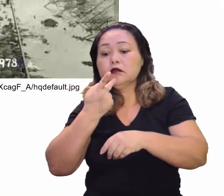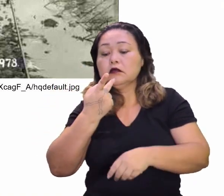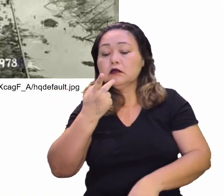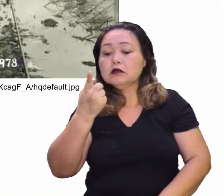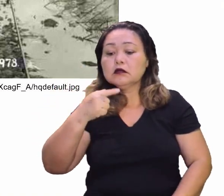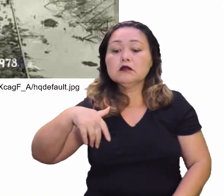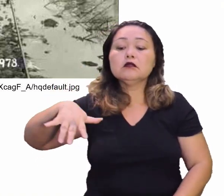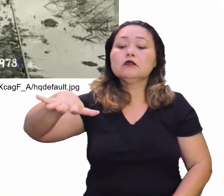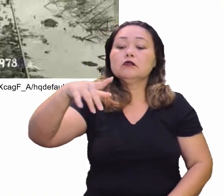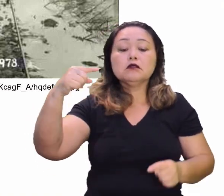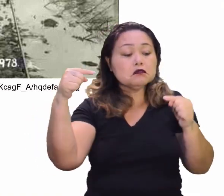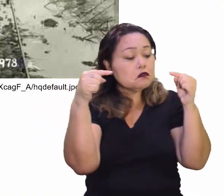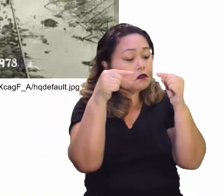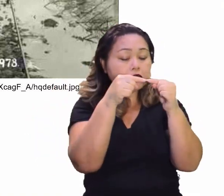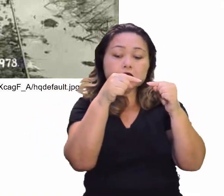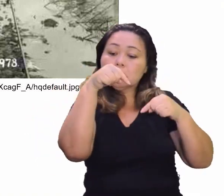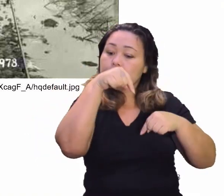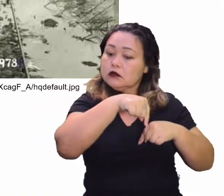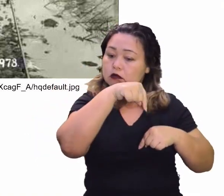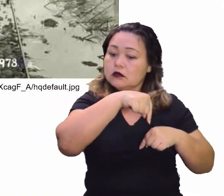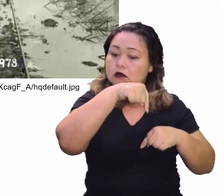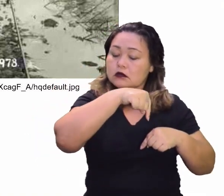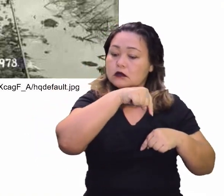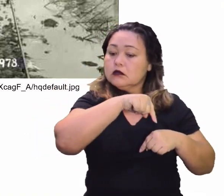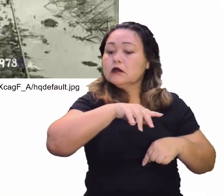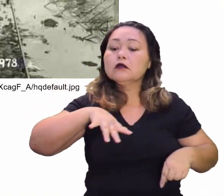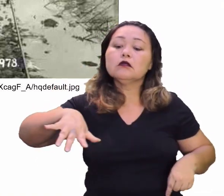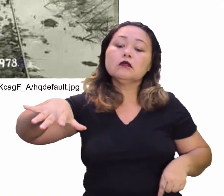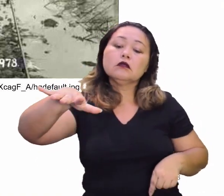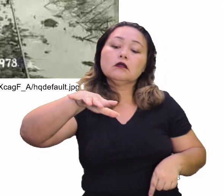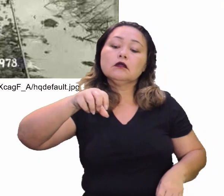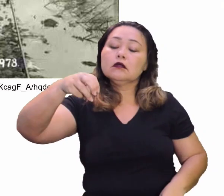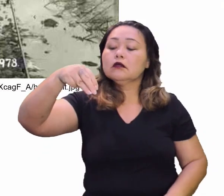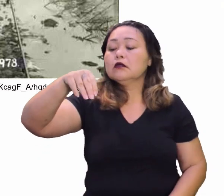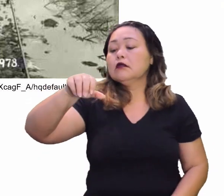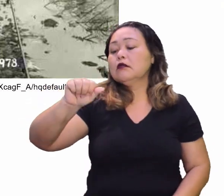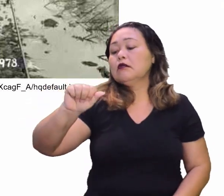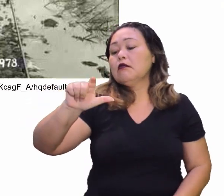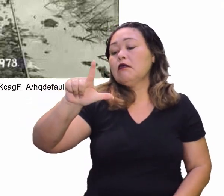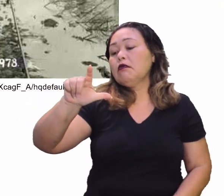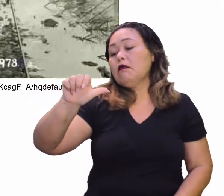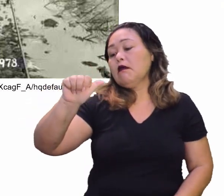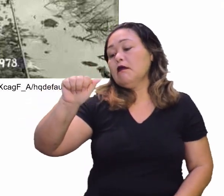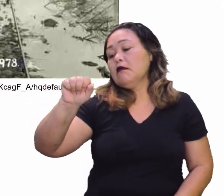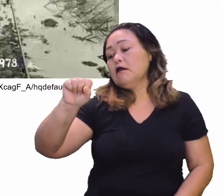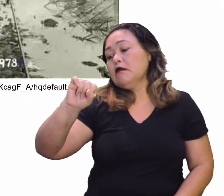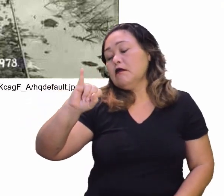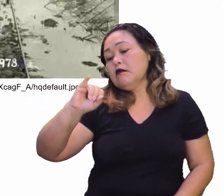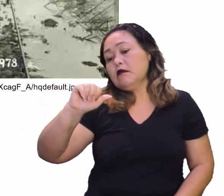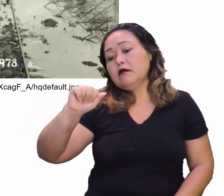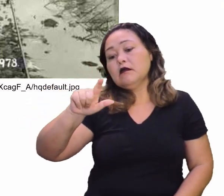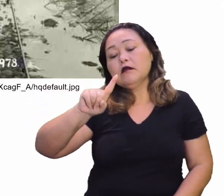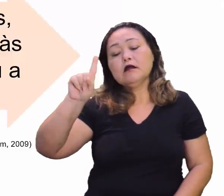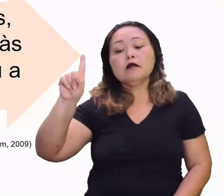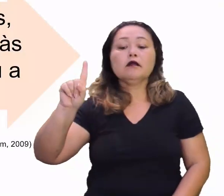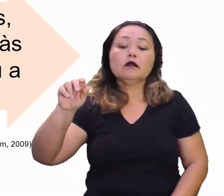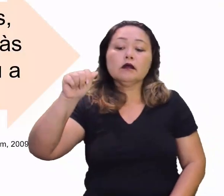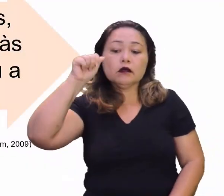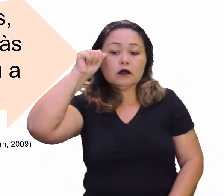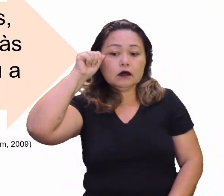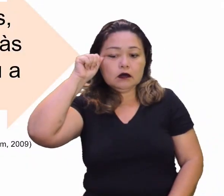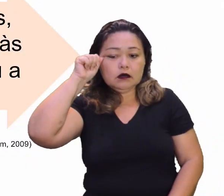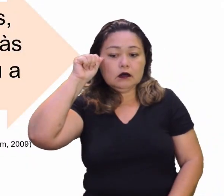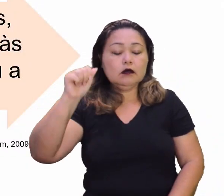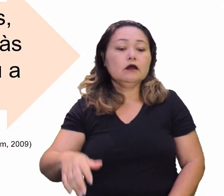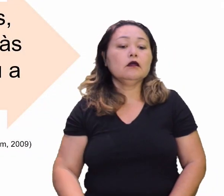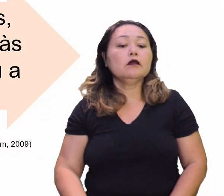climatologicamente falando muito idêntica à Amazônia, que é a região ali da Malásia, na Ásia. Exato, lá no Sudeste Asiático, né?